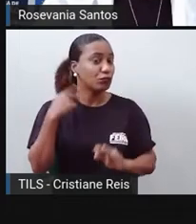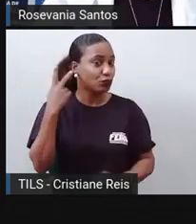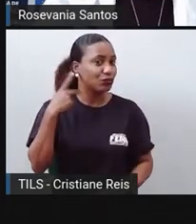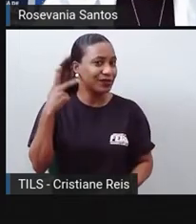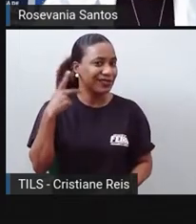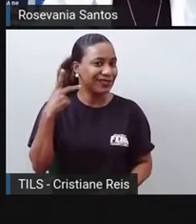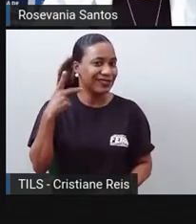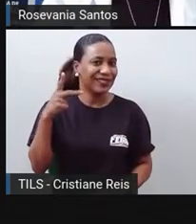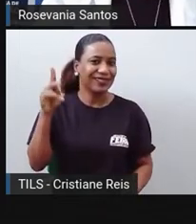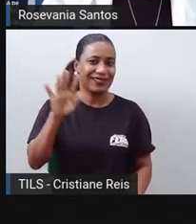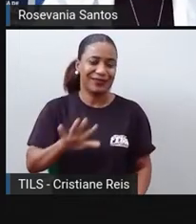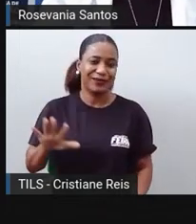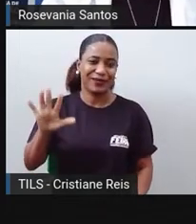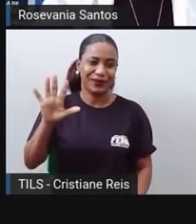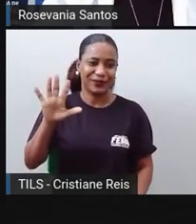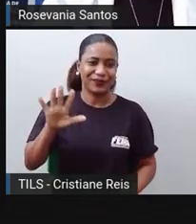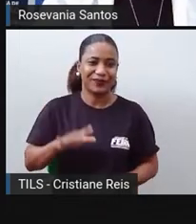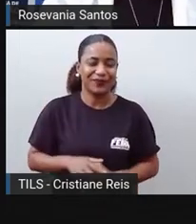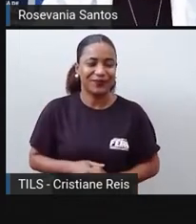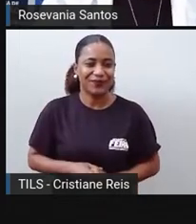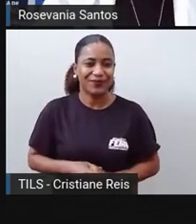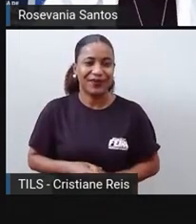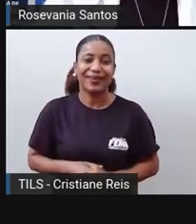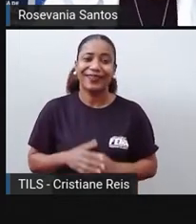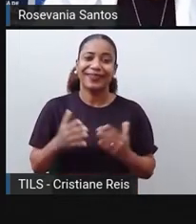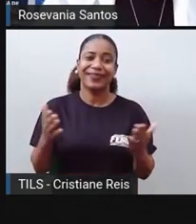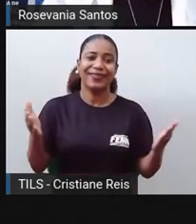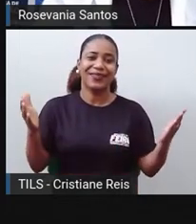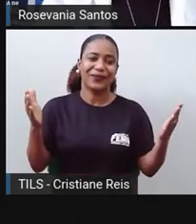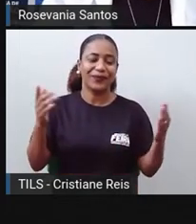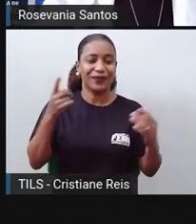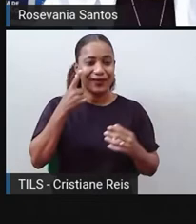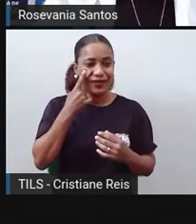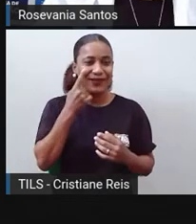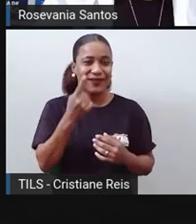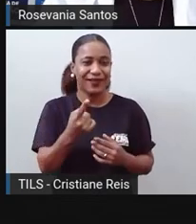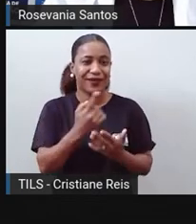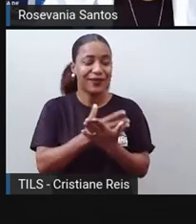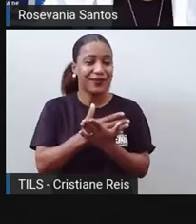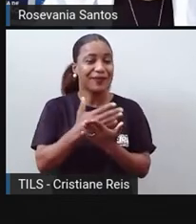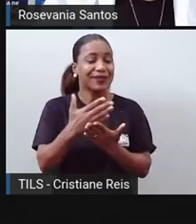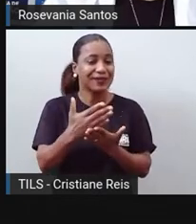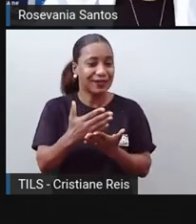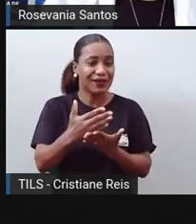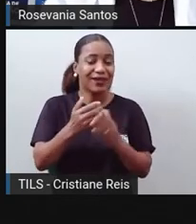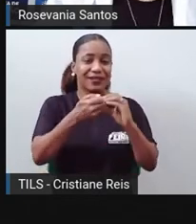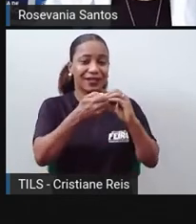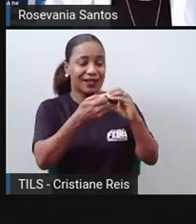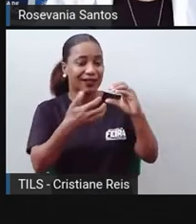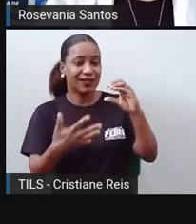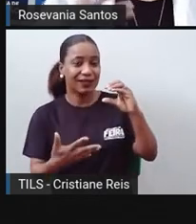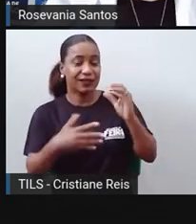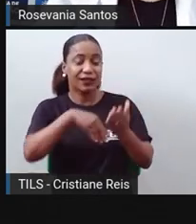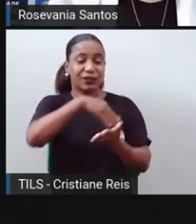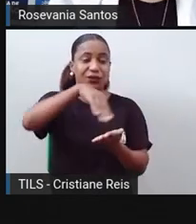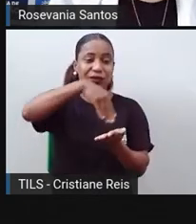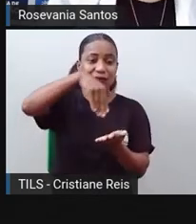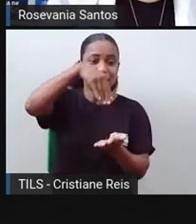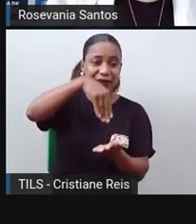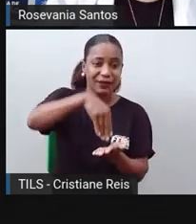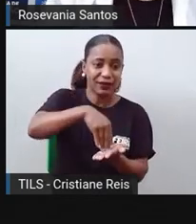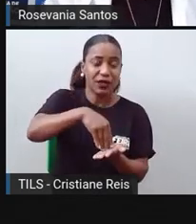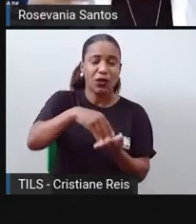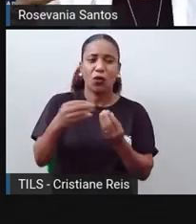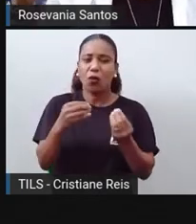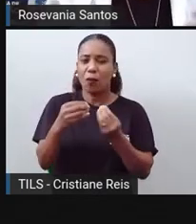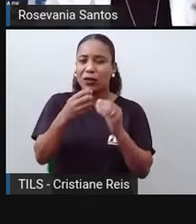espaço. Bom, então vamos começar agora, né, estudando o Oriente Médio, chamando a atenção, né, para os aspectos físicos,